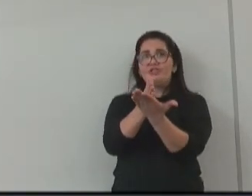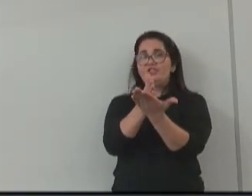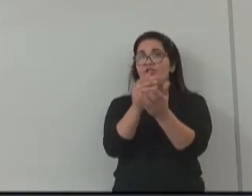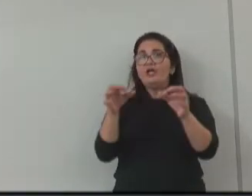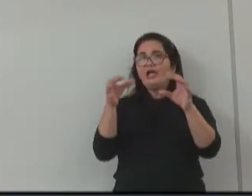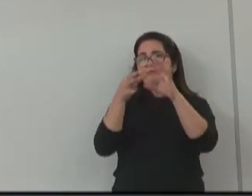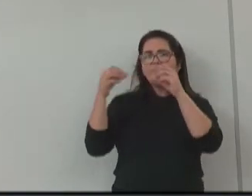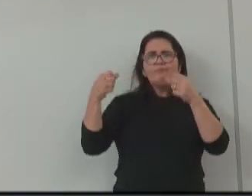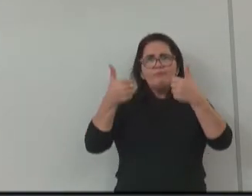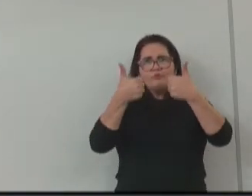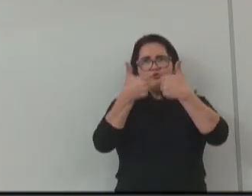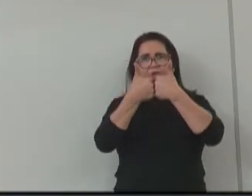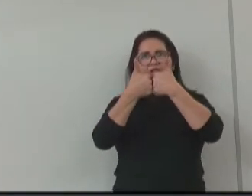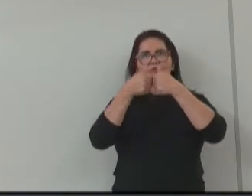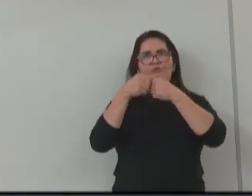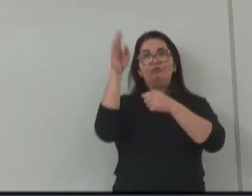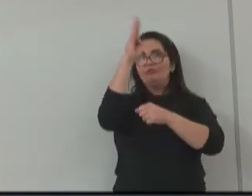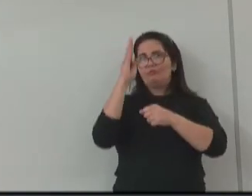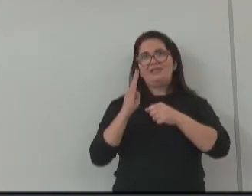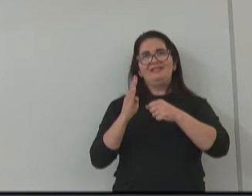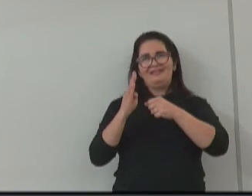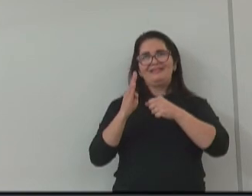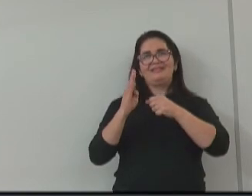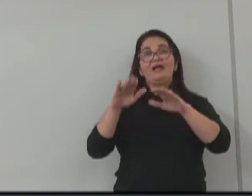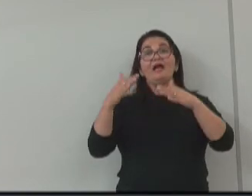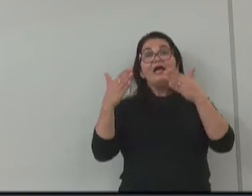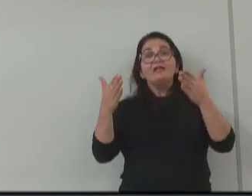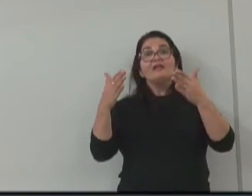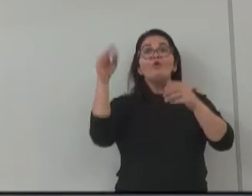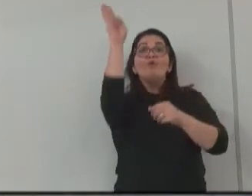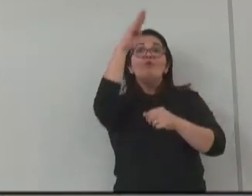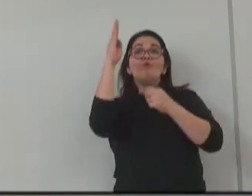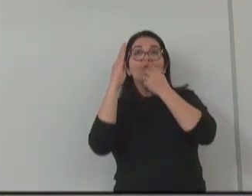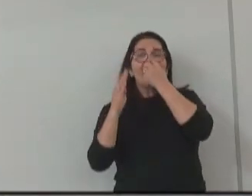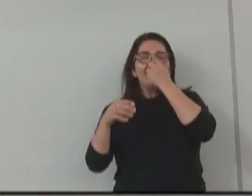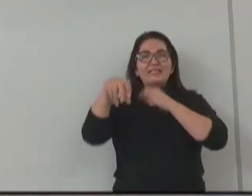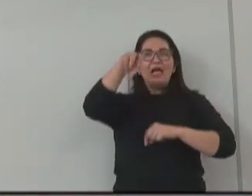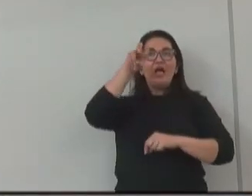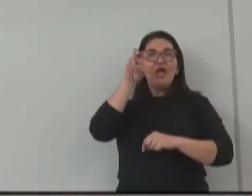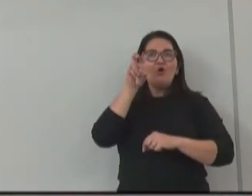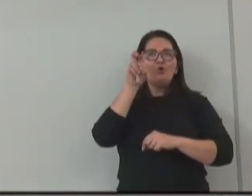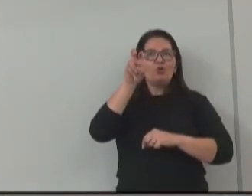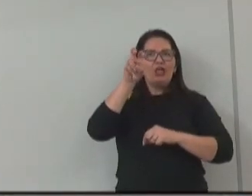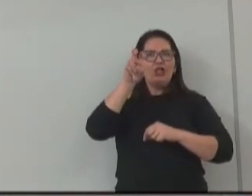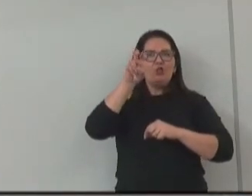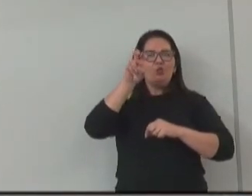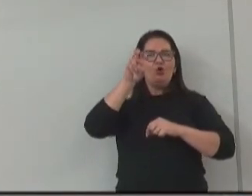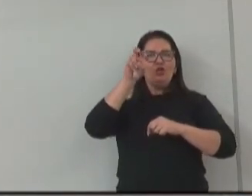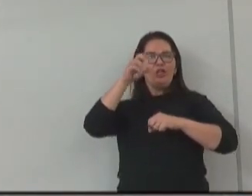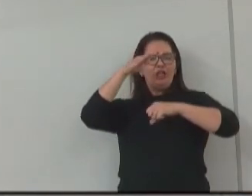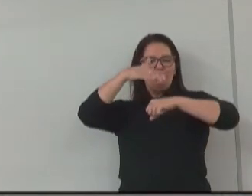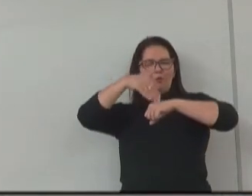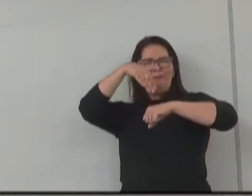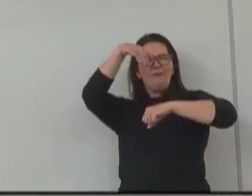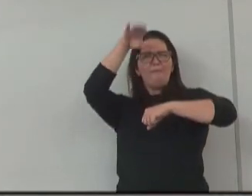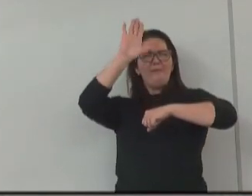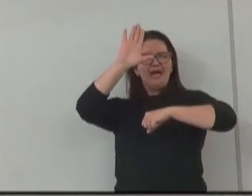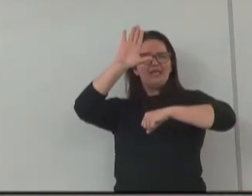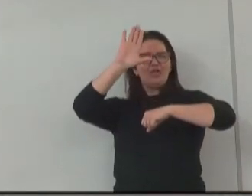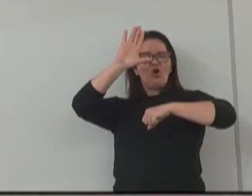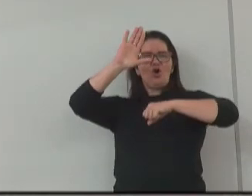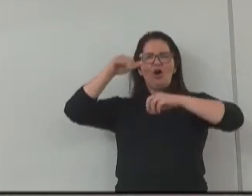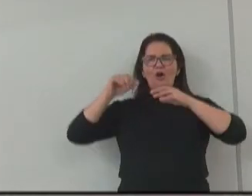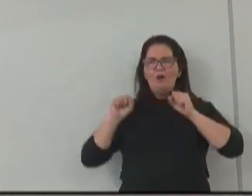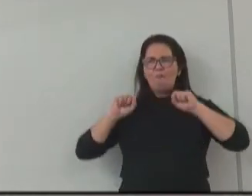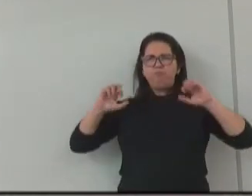países mais extensos. O Brasil está entre os 5 deles. Ele é o 5º maior país extenso